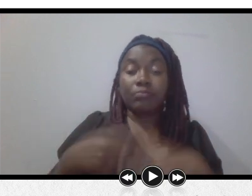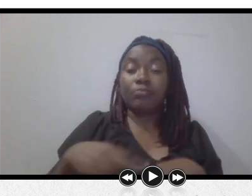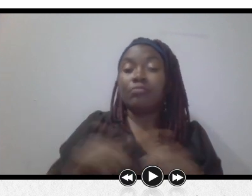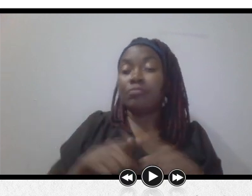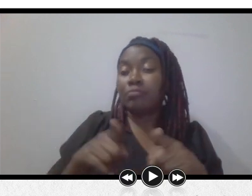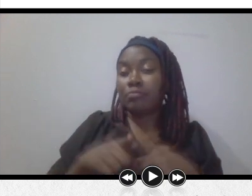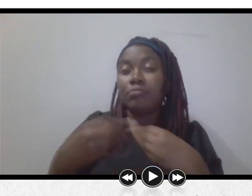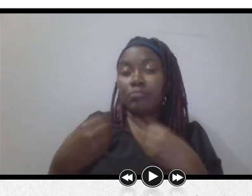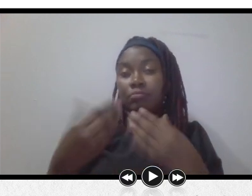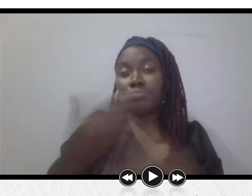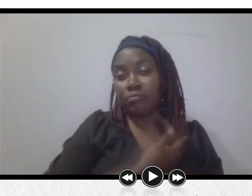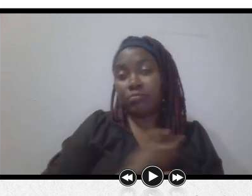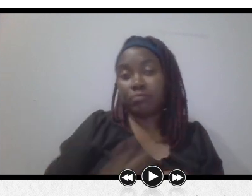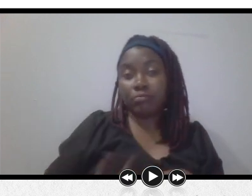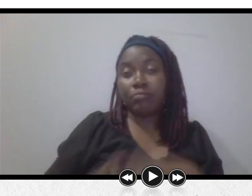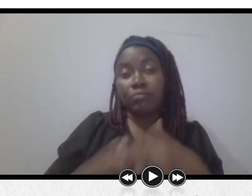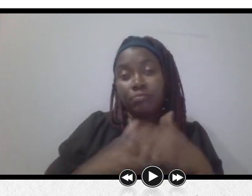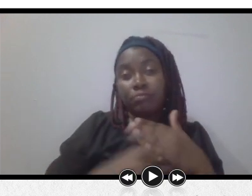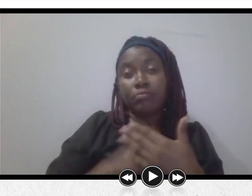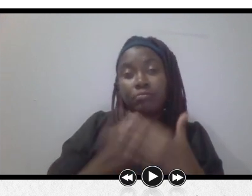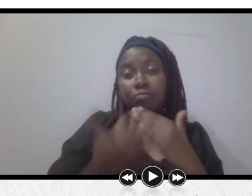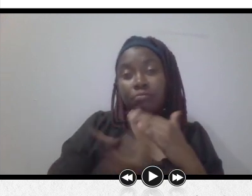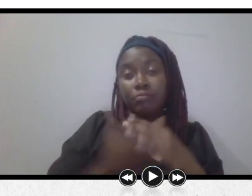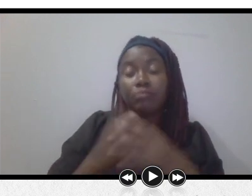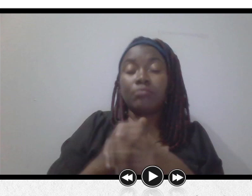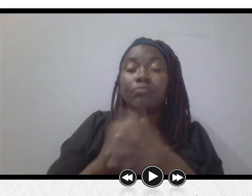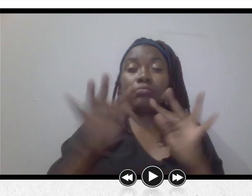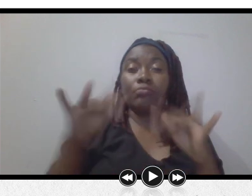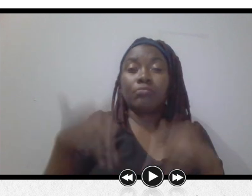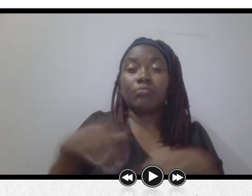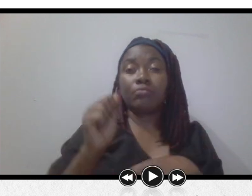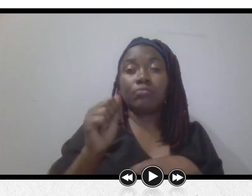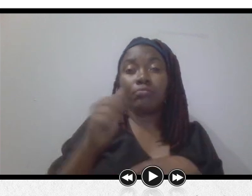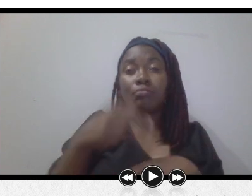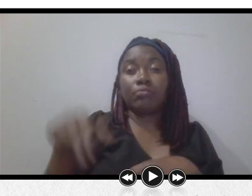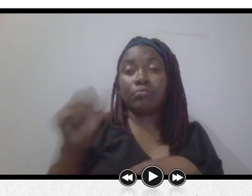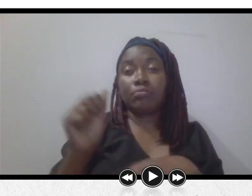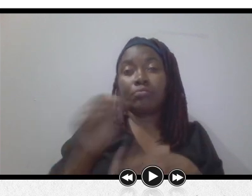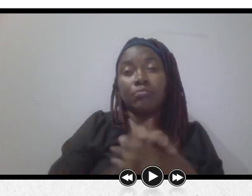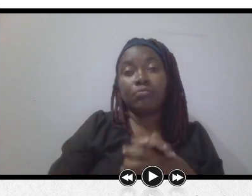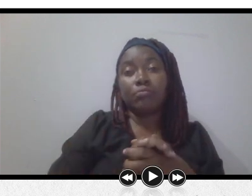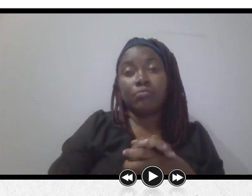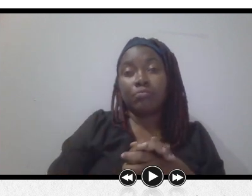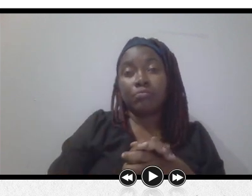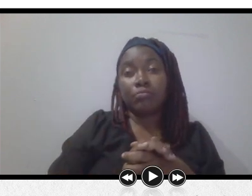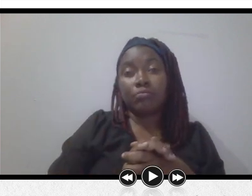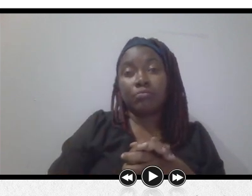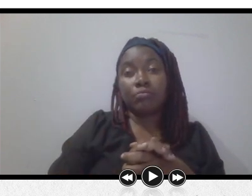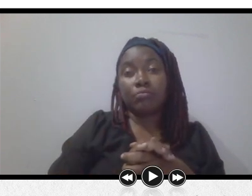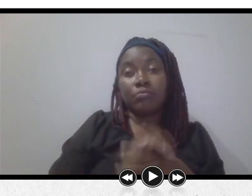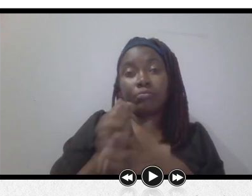inclusive os prestadores públicos, as companhias estaduais. E, por fim, a Agência Nacional de Águas e Saneamento Básico, a ANA, né, que é a